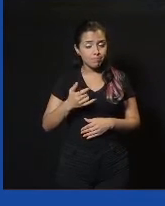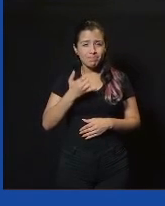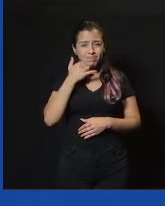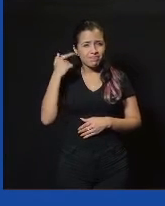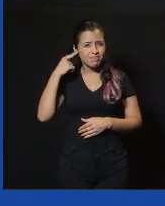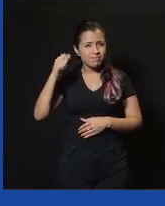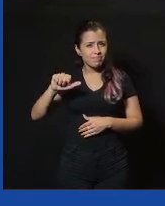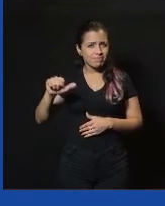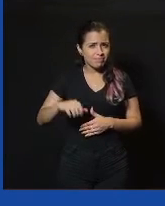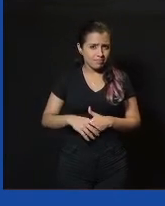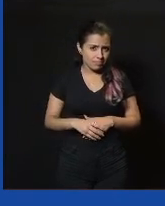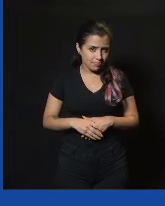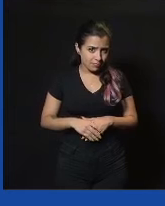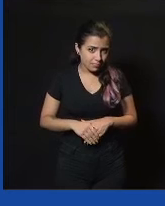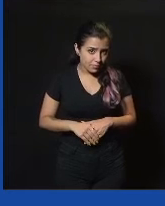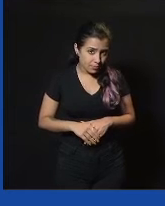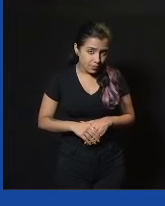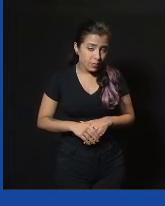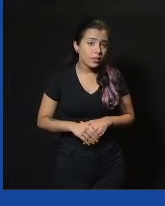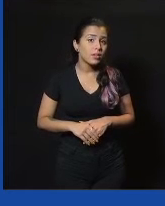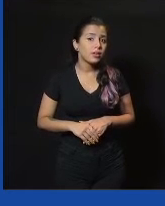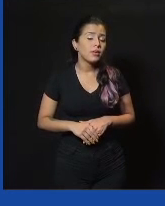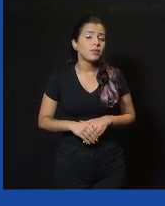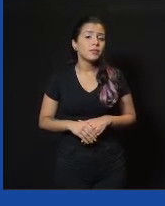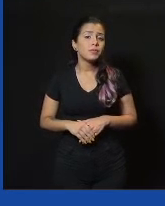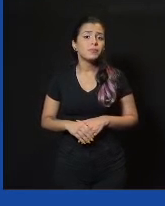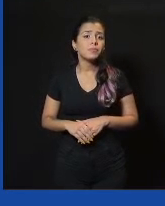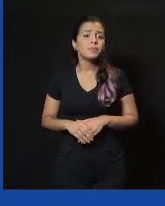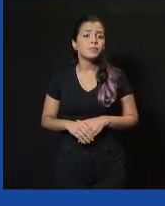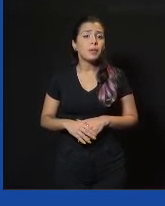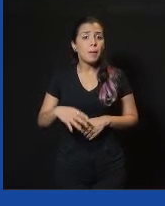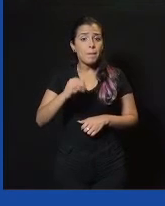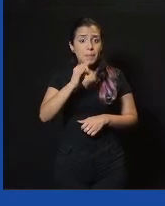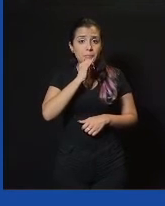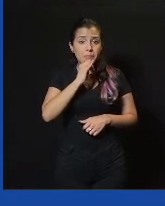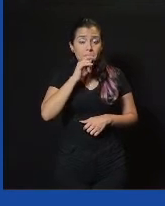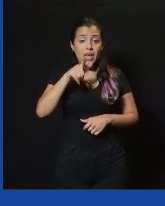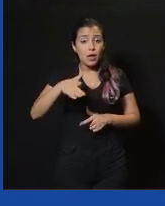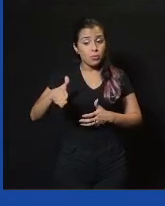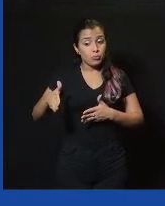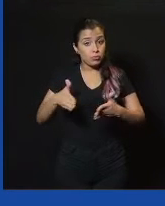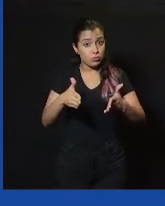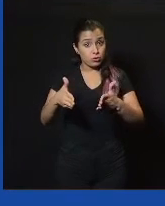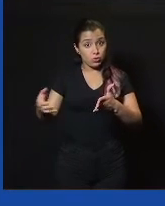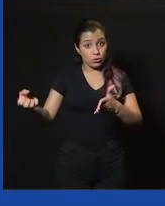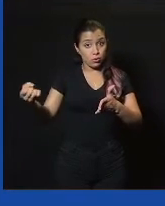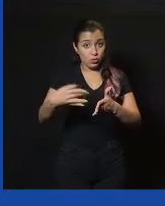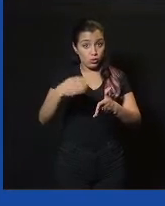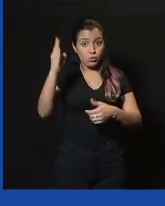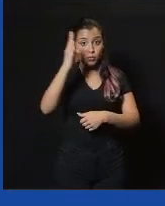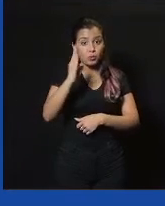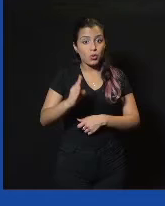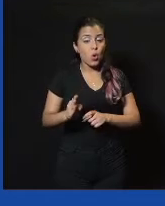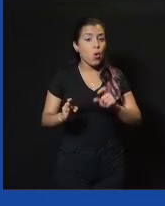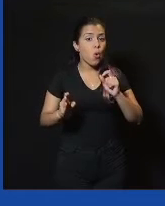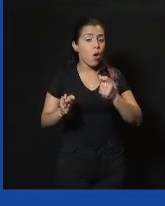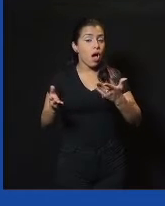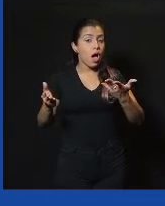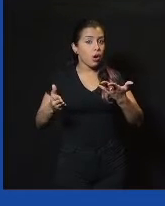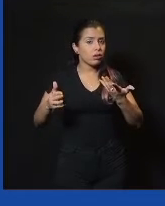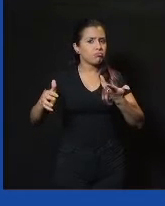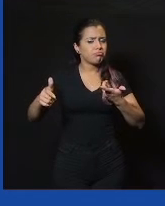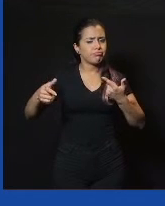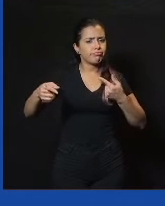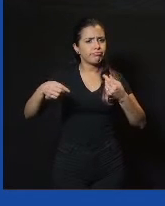agora, não é uma regra para ninguém, não há demérito em quem está em outro caminho, mas é um caminho novo que se abre num Brasil onde, no meio dessa polarização, o